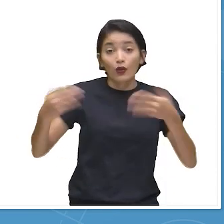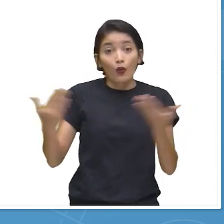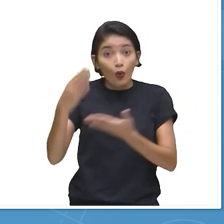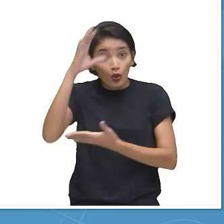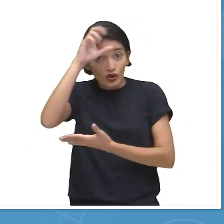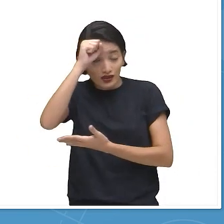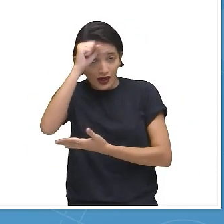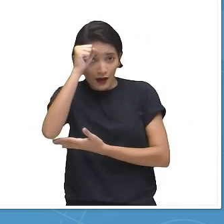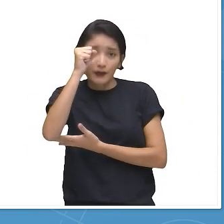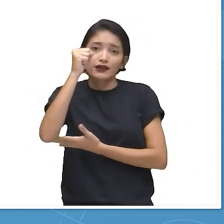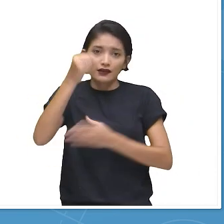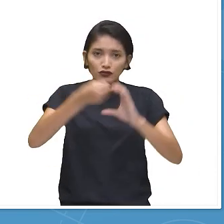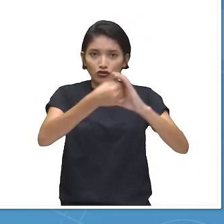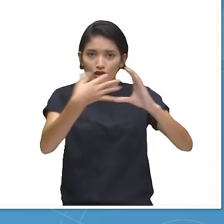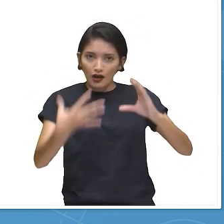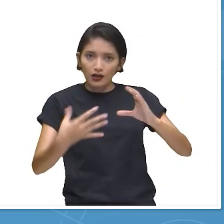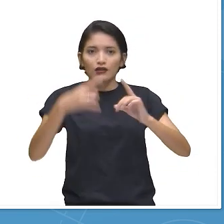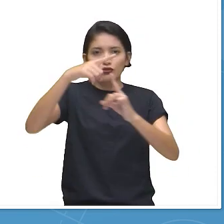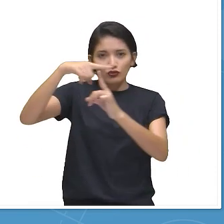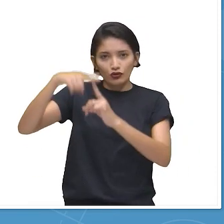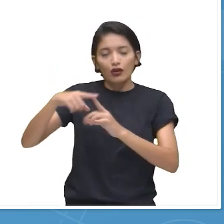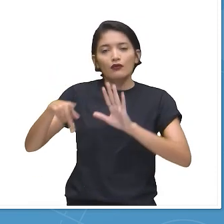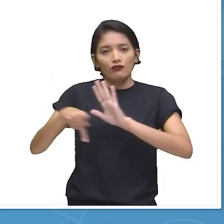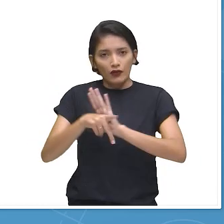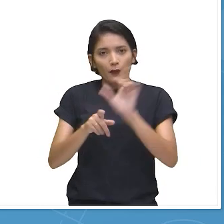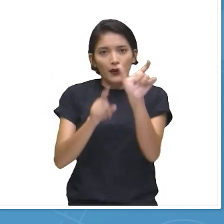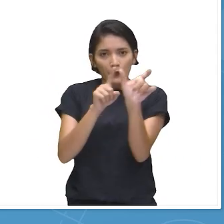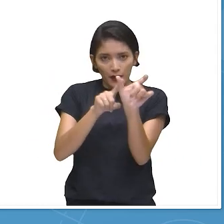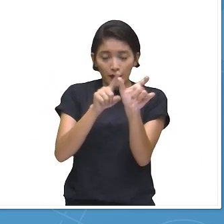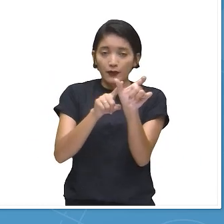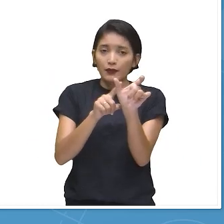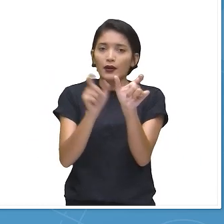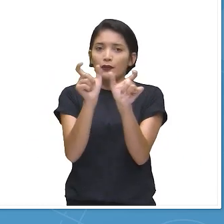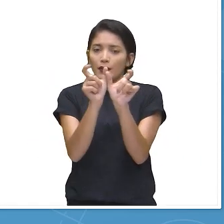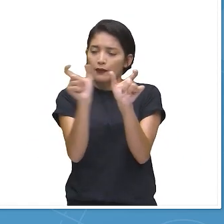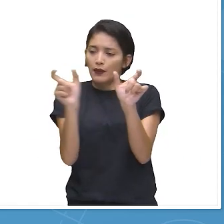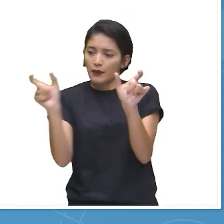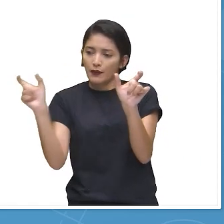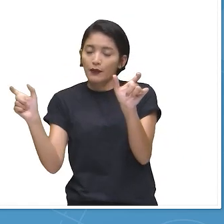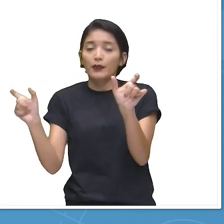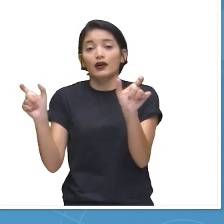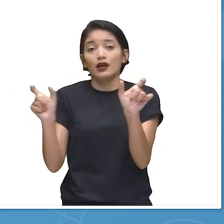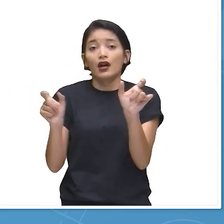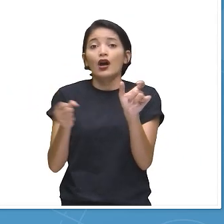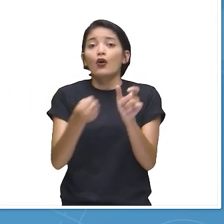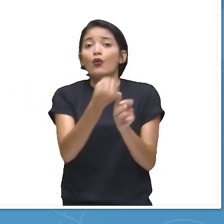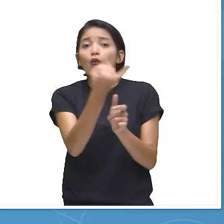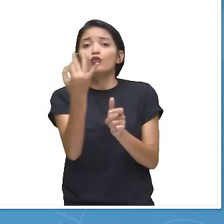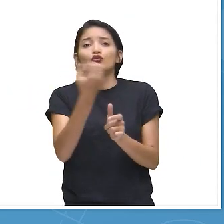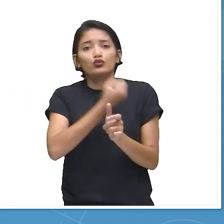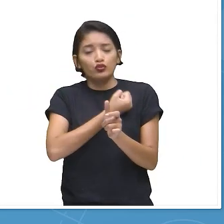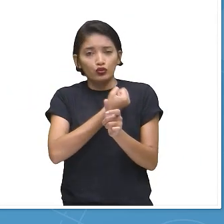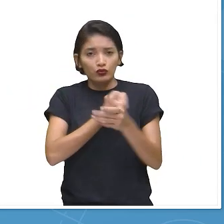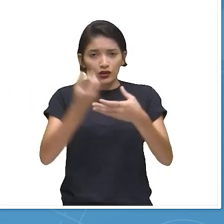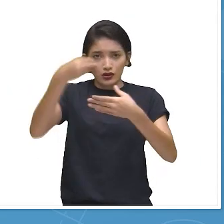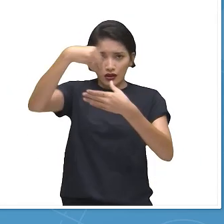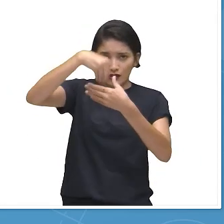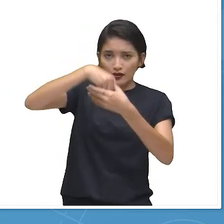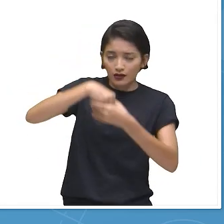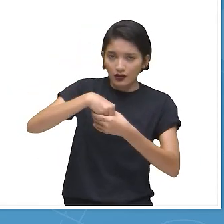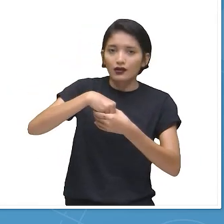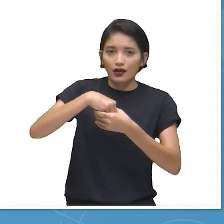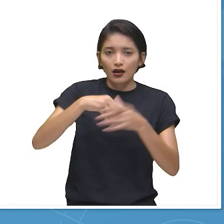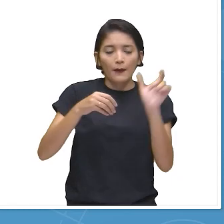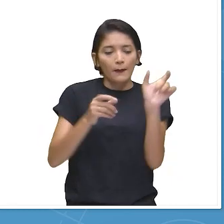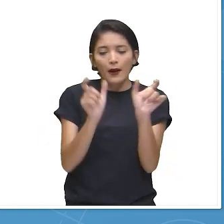esta classificação das palavras, sob o ponto de vista do número de sílabas que constitui